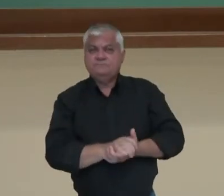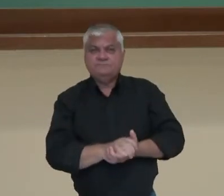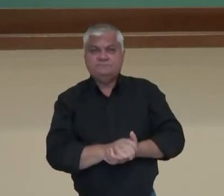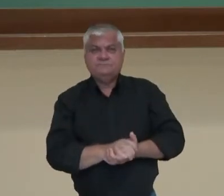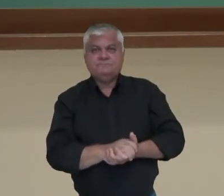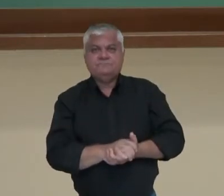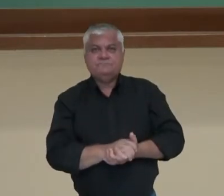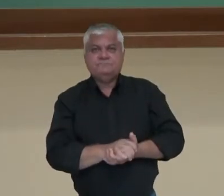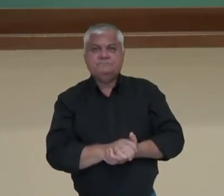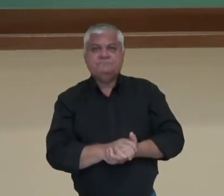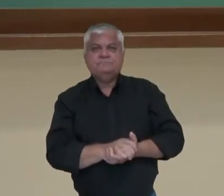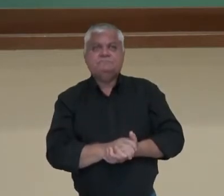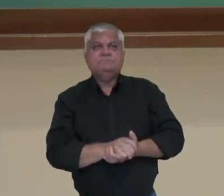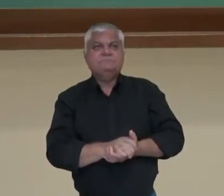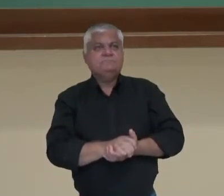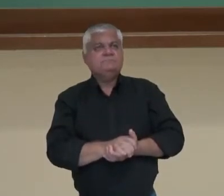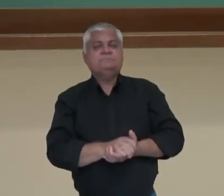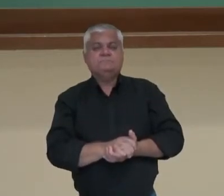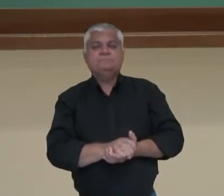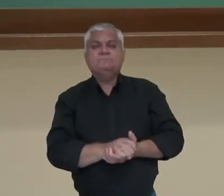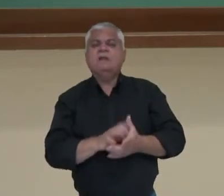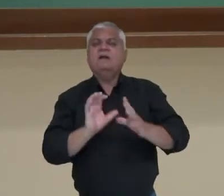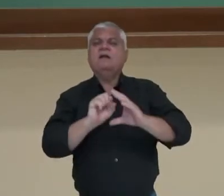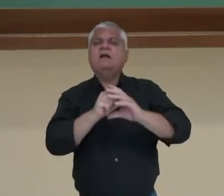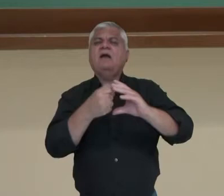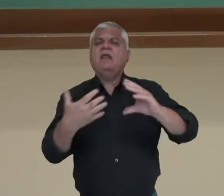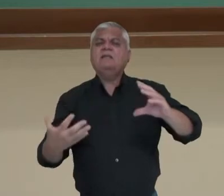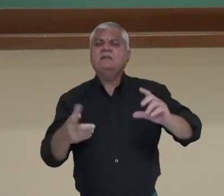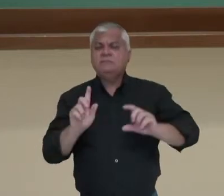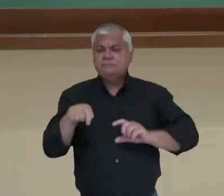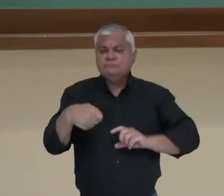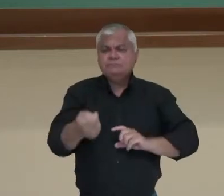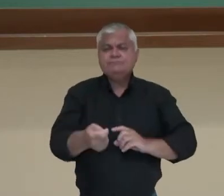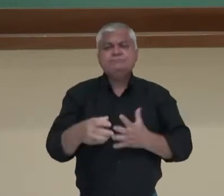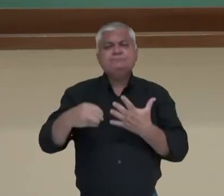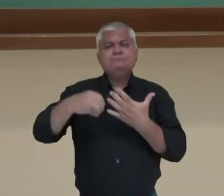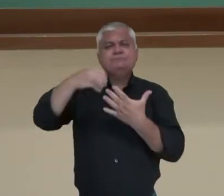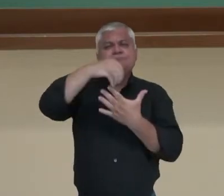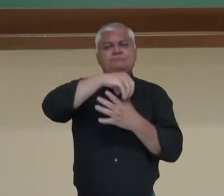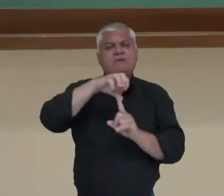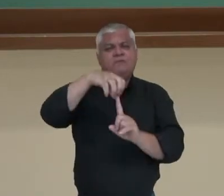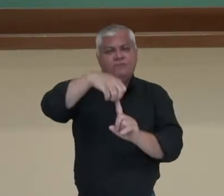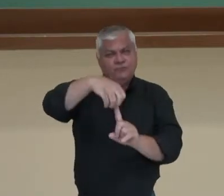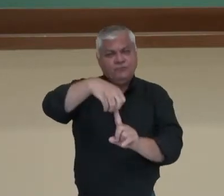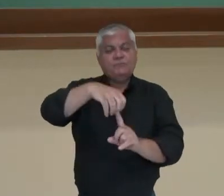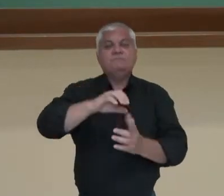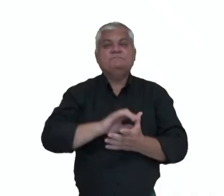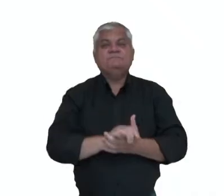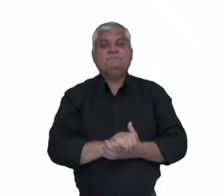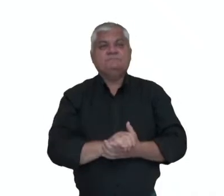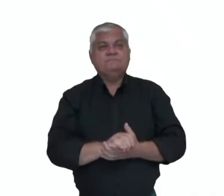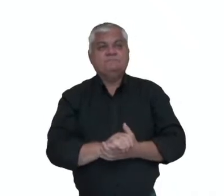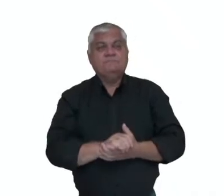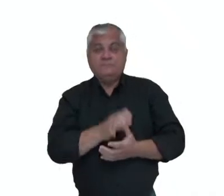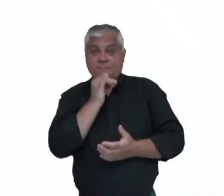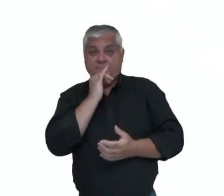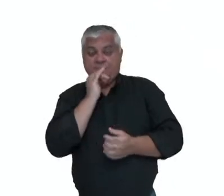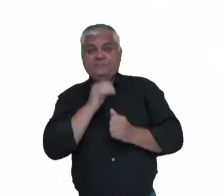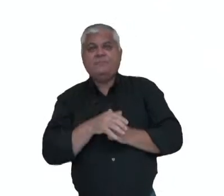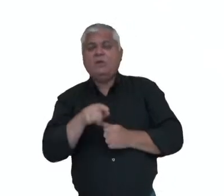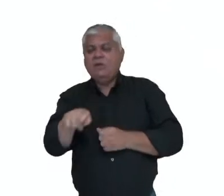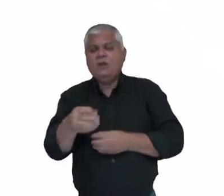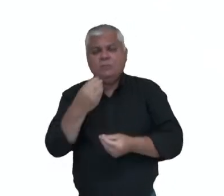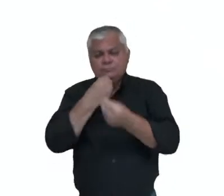ok? Bom, características, né, então, do reino fungo e dos fungos em geral, tá? Em relação à sua nutrição,